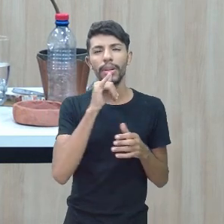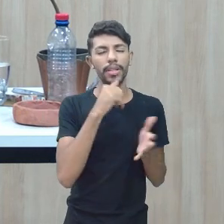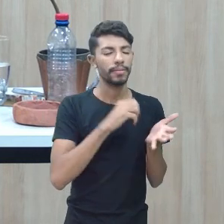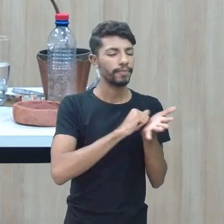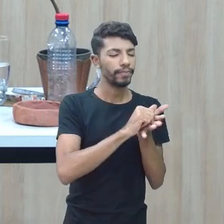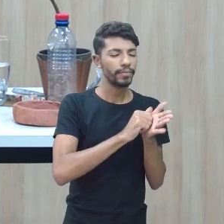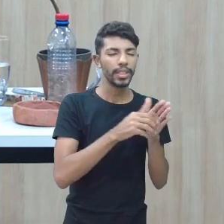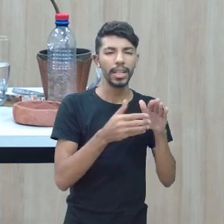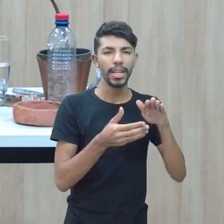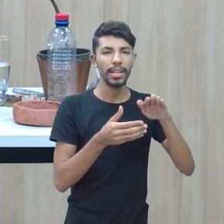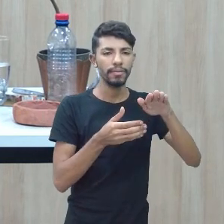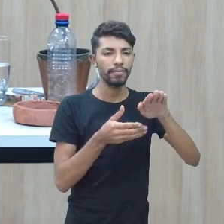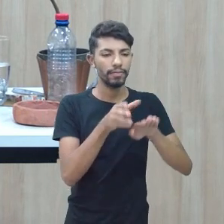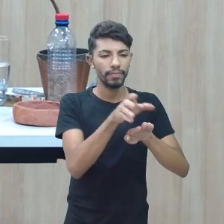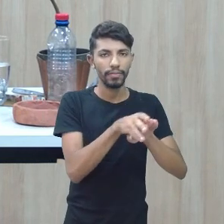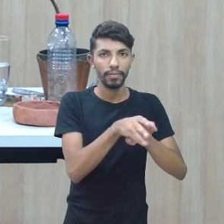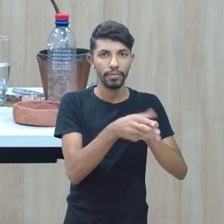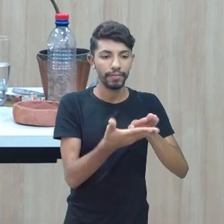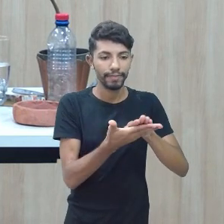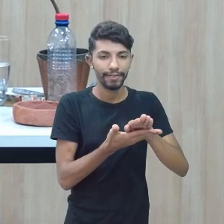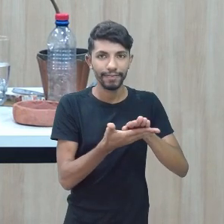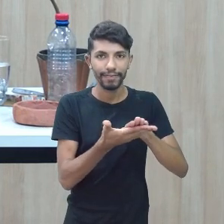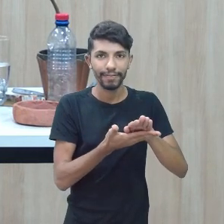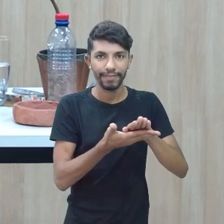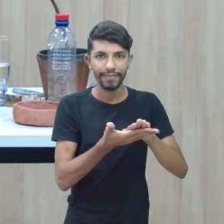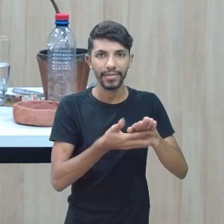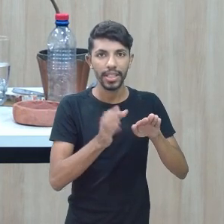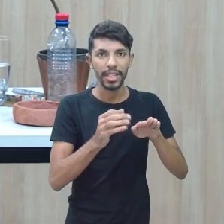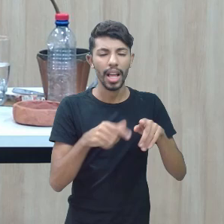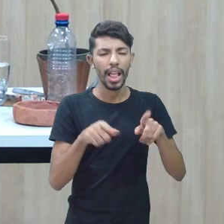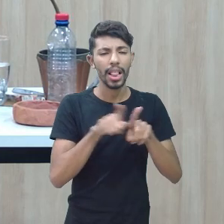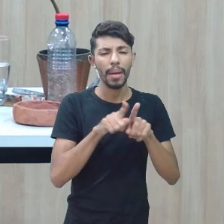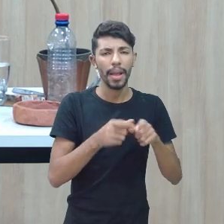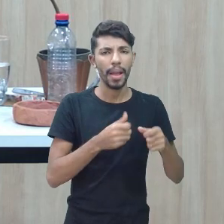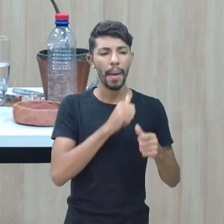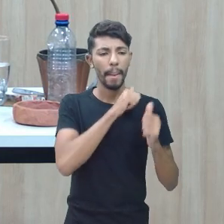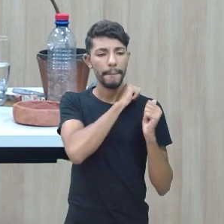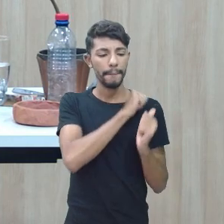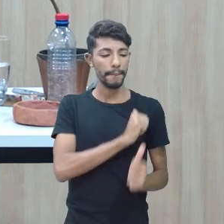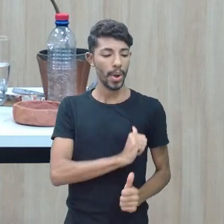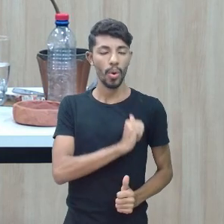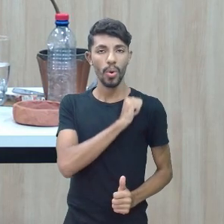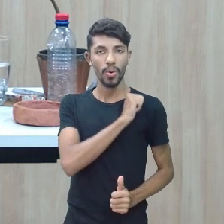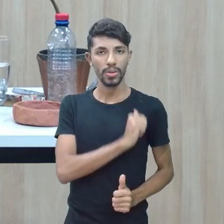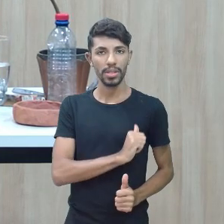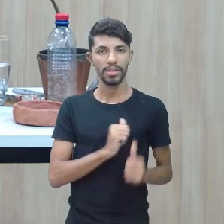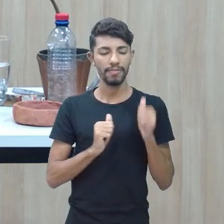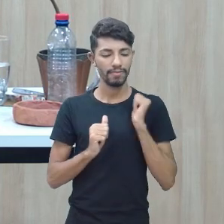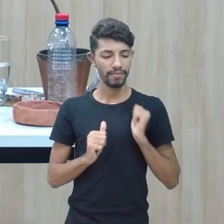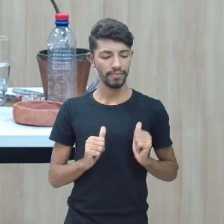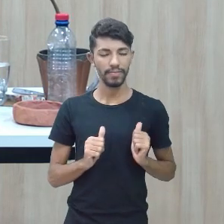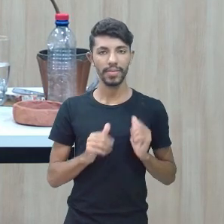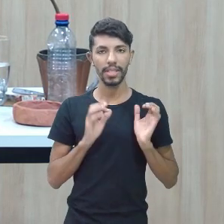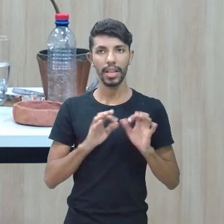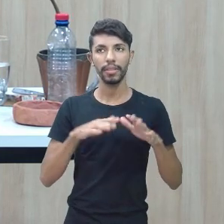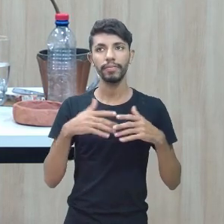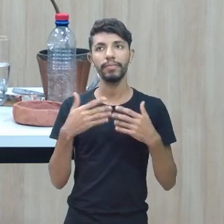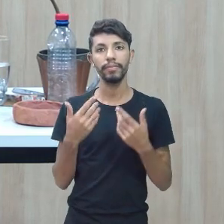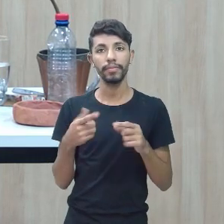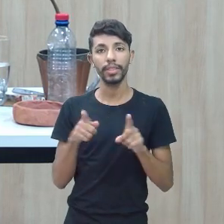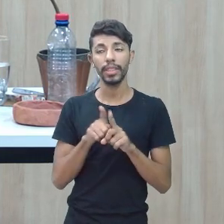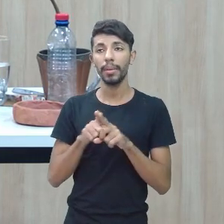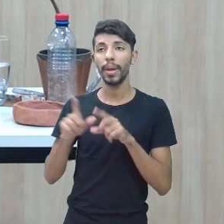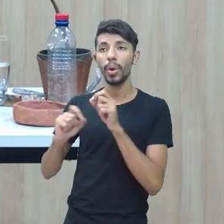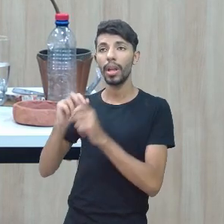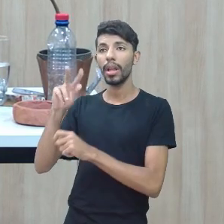de bolsas, de alguns objetos que fazem parte do nosso dia a dia, como também a questão dos